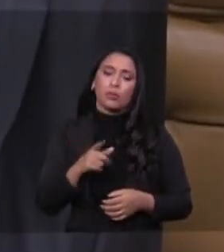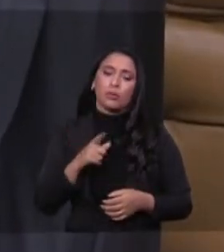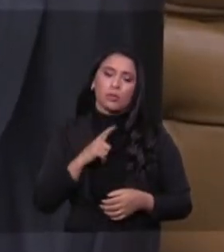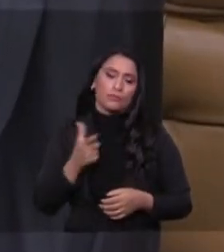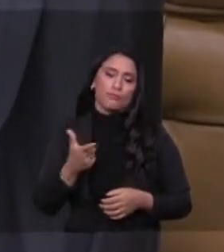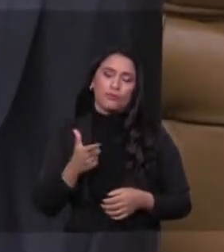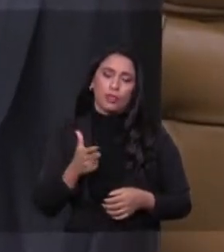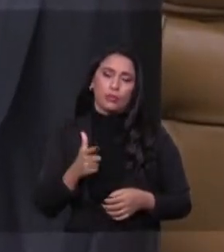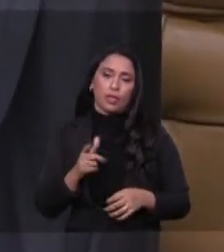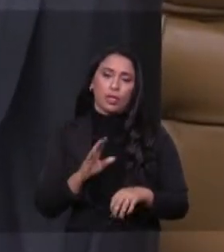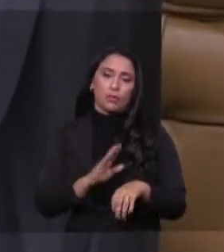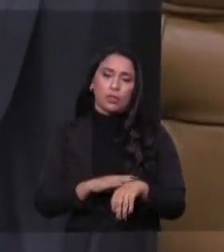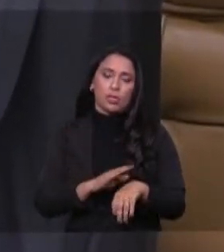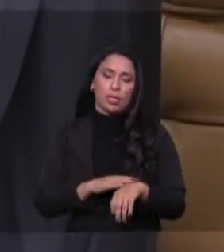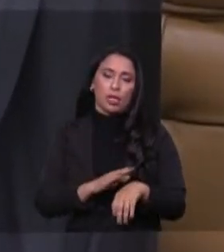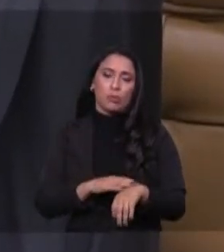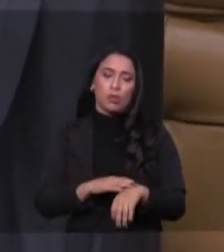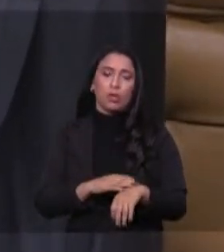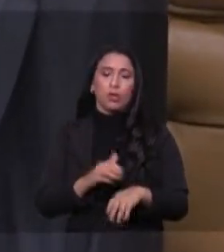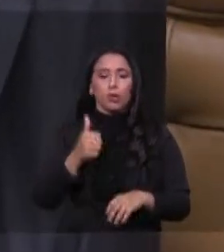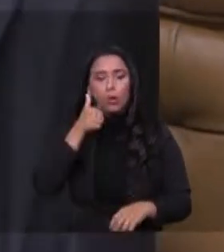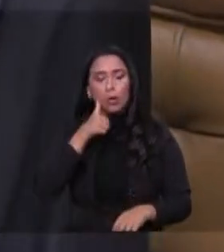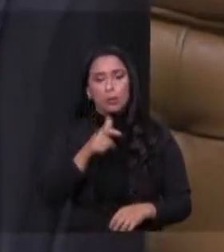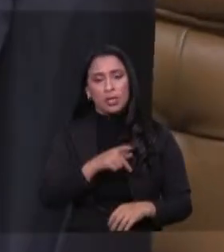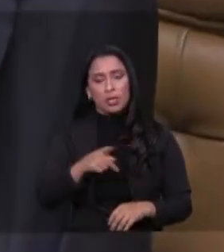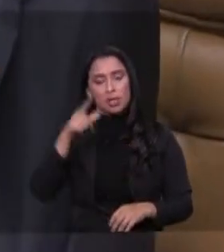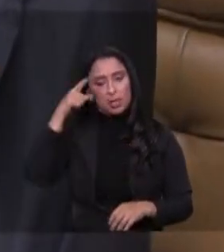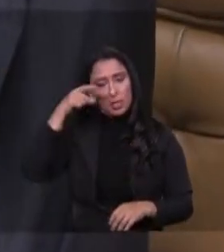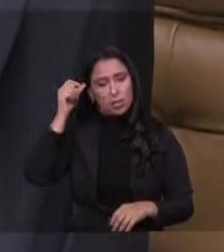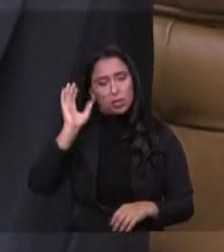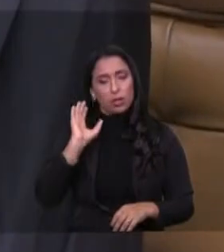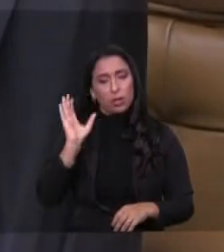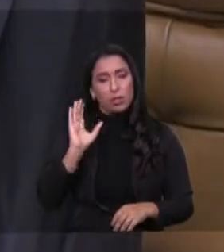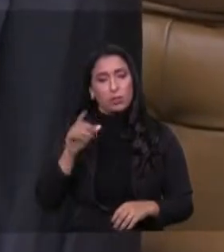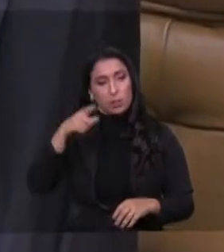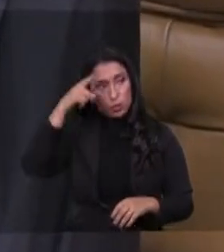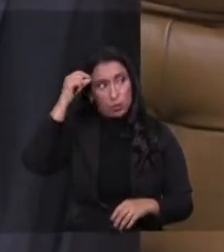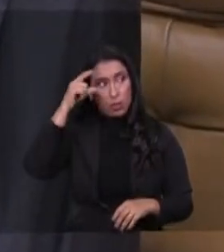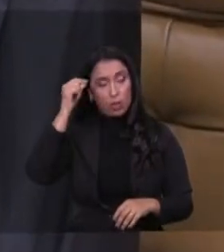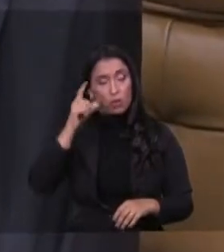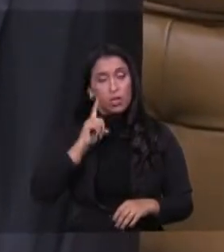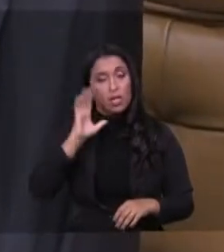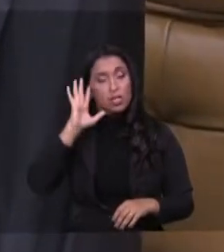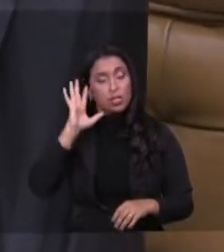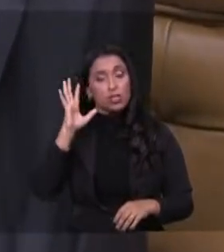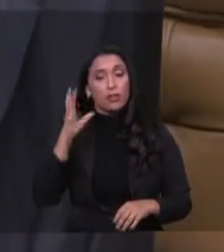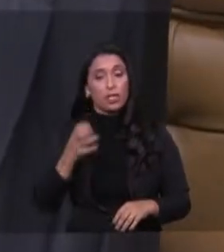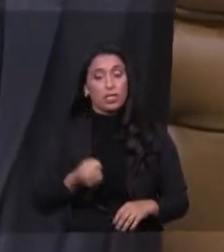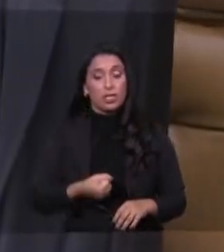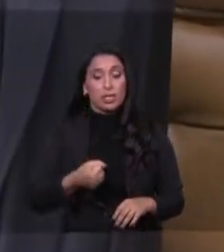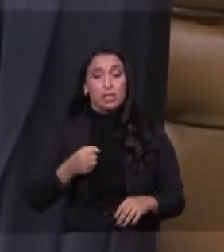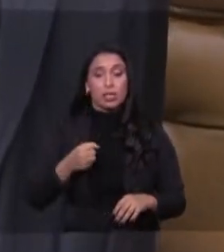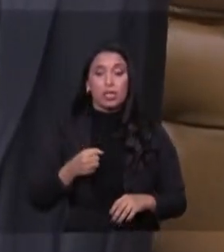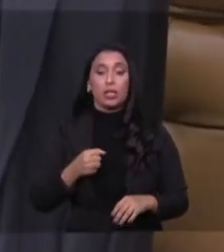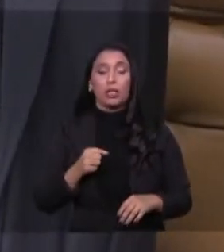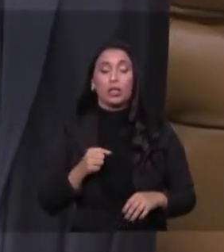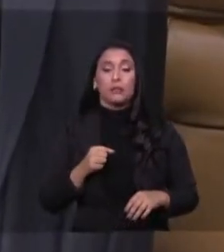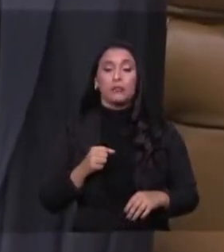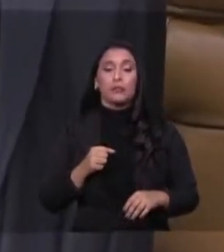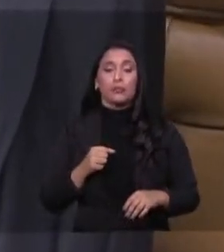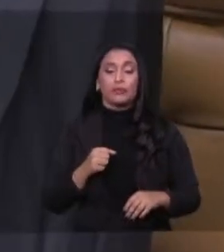tempo, infelizmente, na gestão da presidência de Vossa Excelência, mas certamente com o ministro Barroso, de assentarmos que decisões como